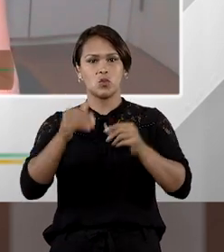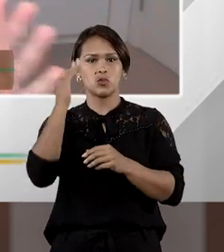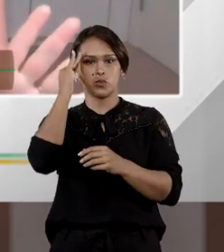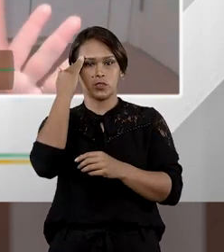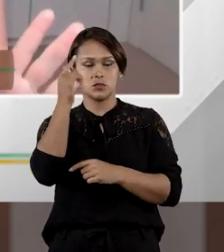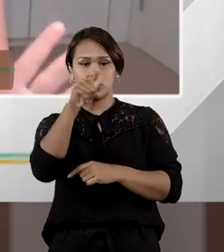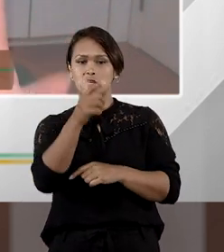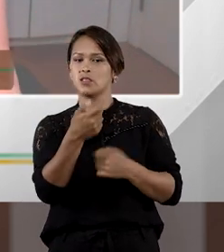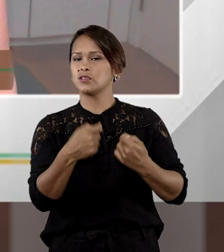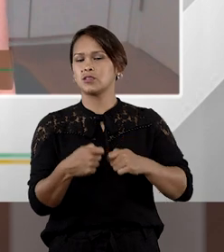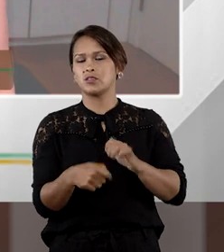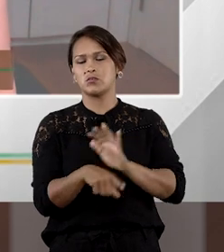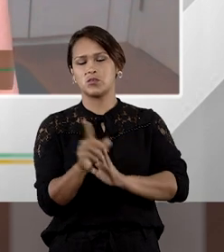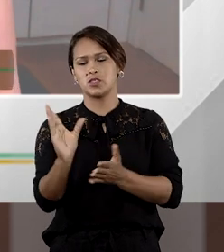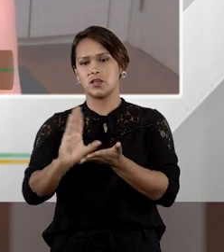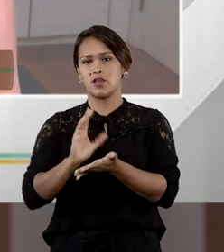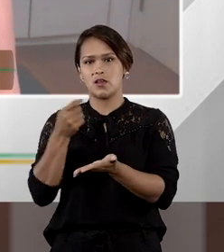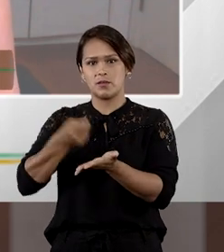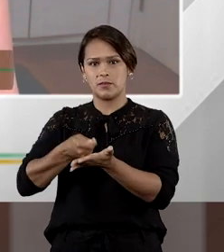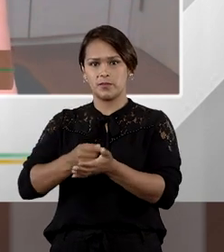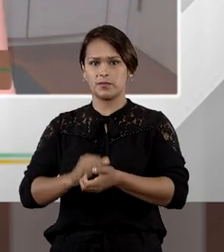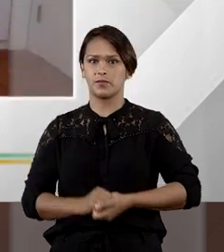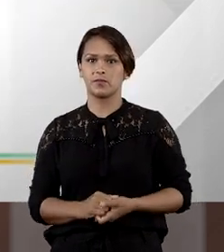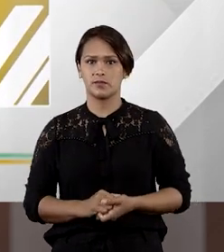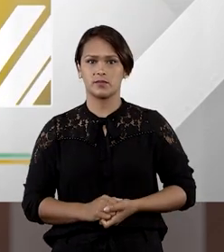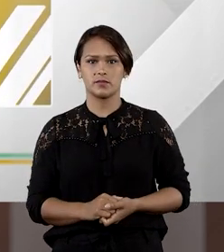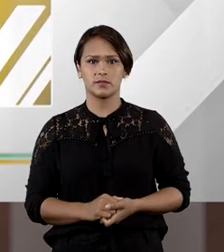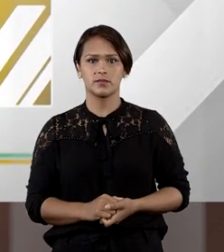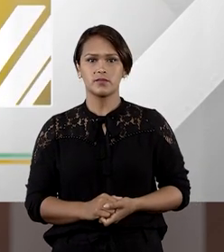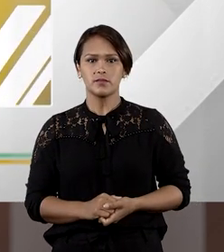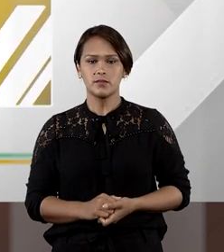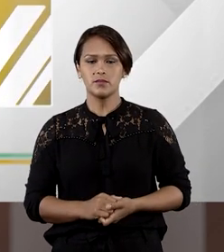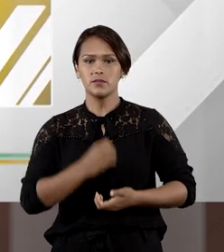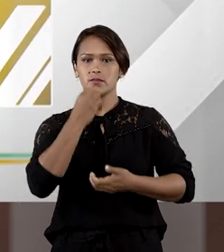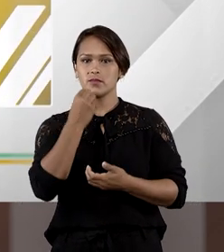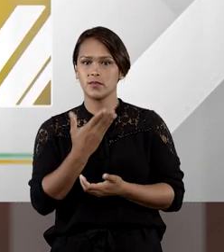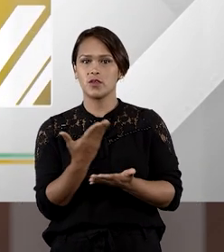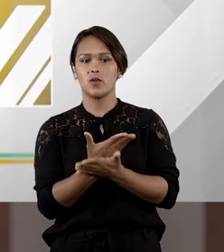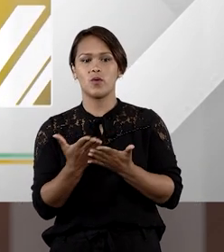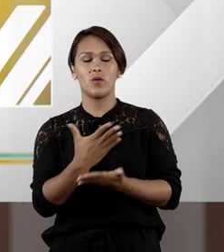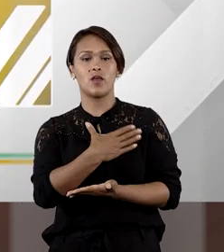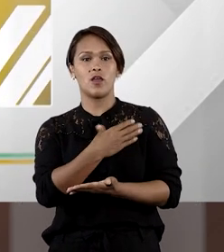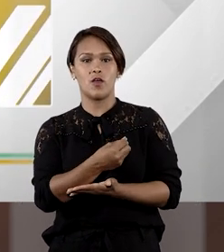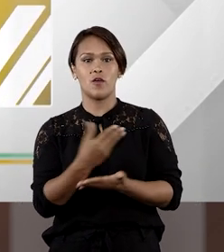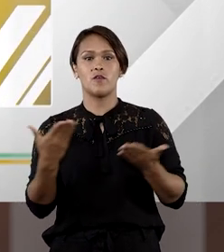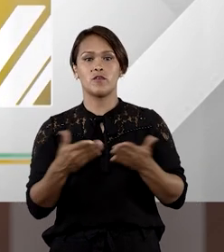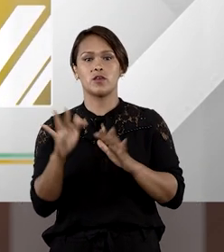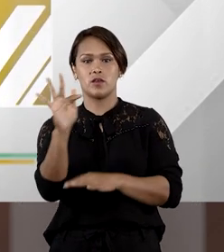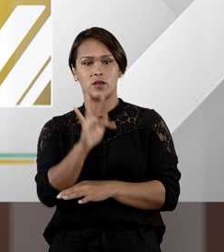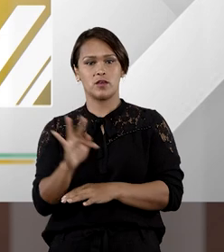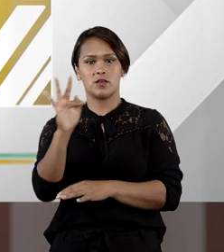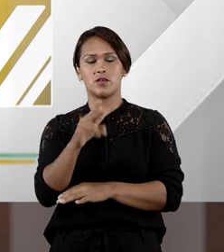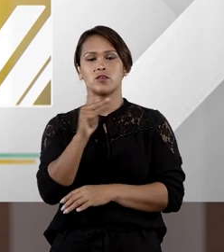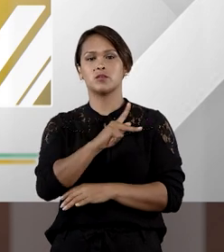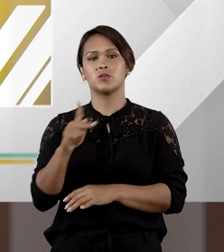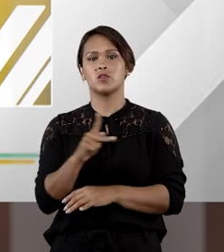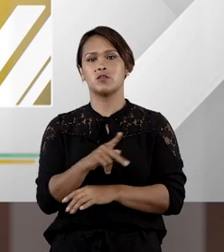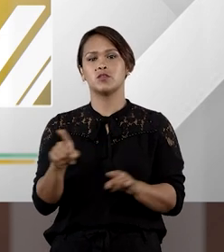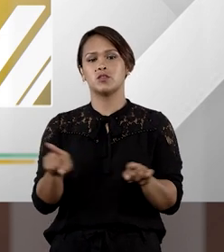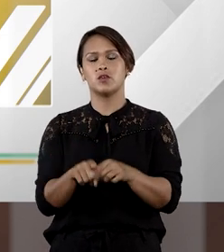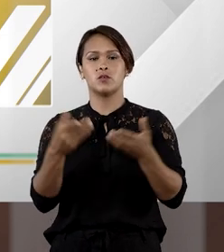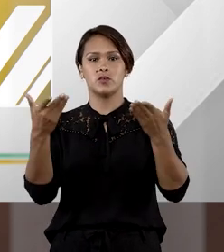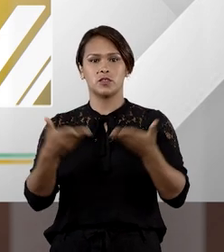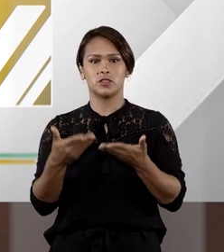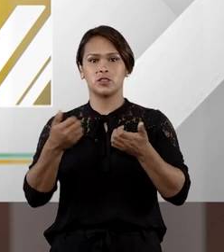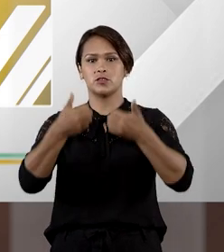entendimento é de que elas não devem fazer jus aos recebimentos. Bom, quanto ao filho que está na faculdade, professor Flávio, como a